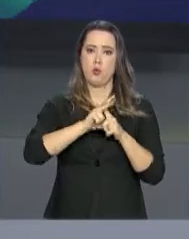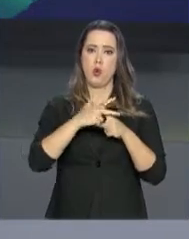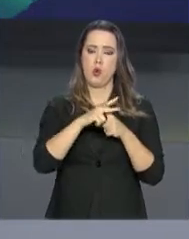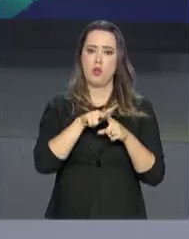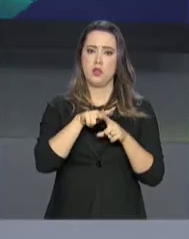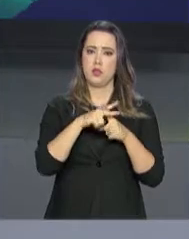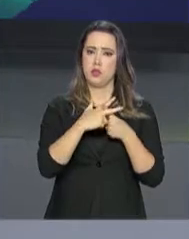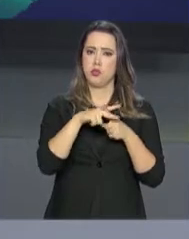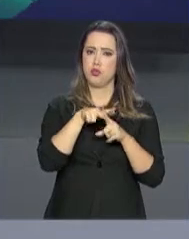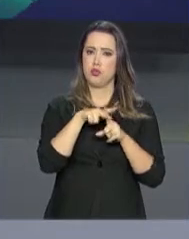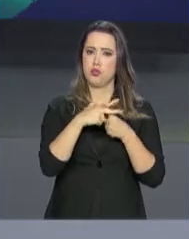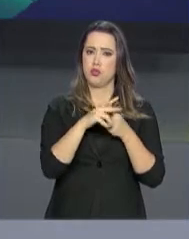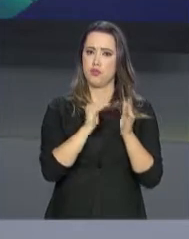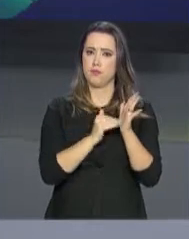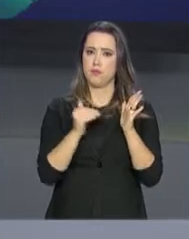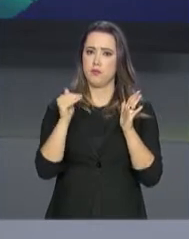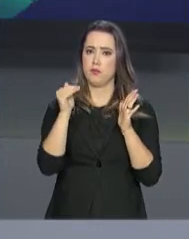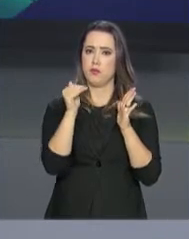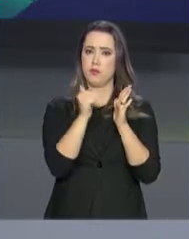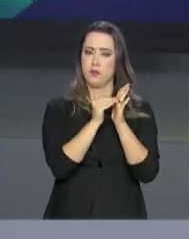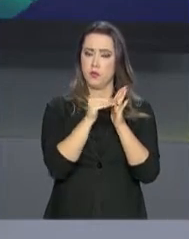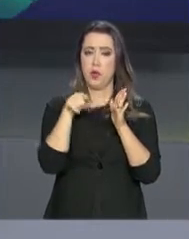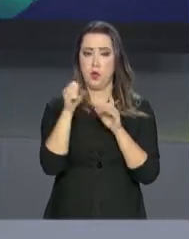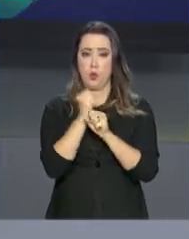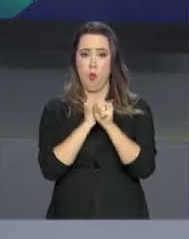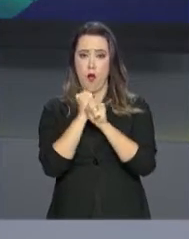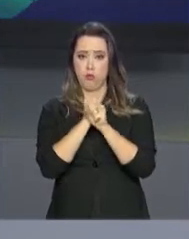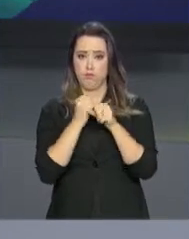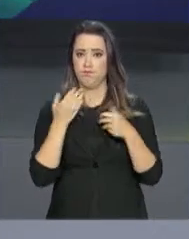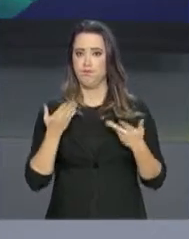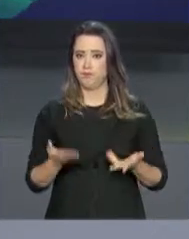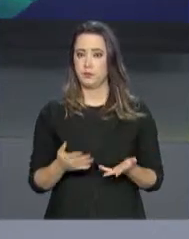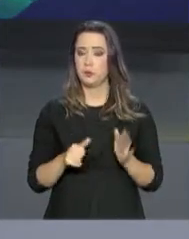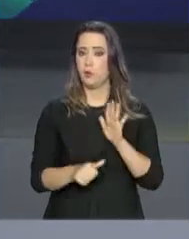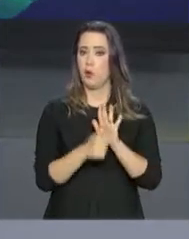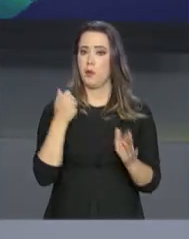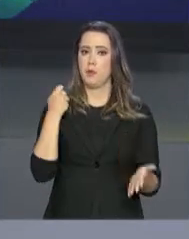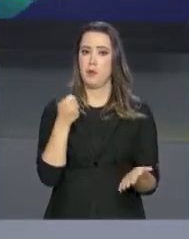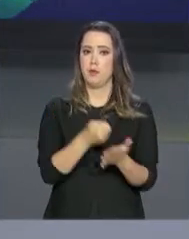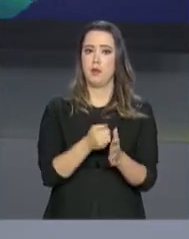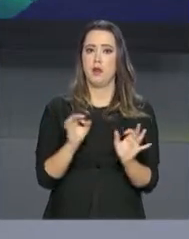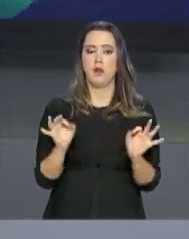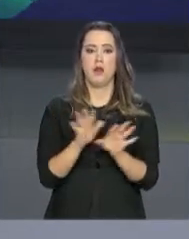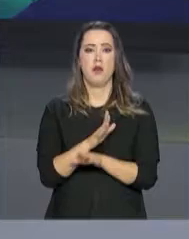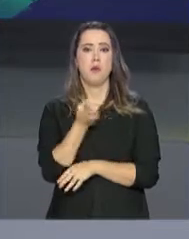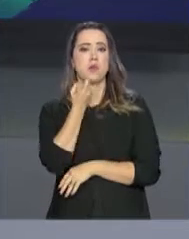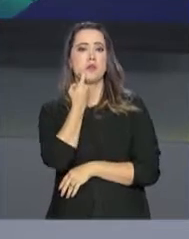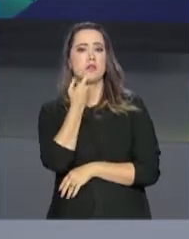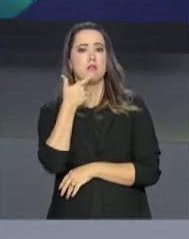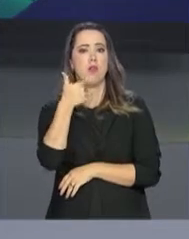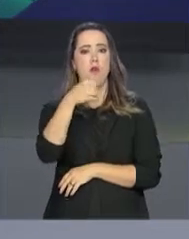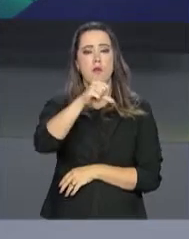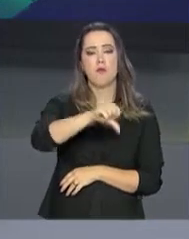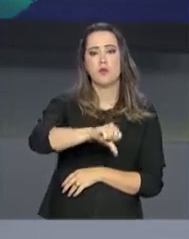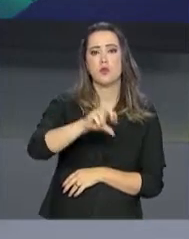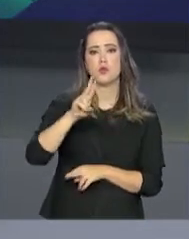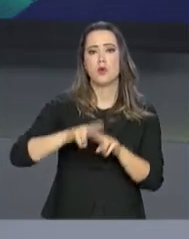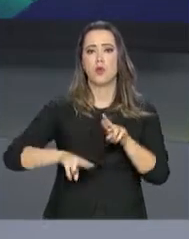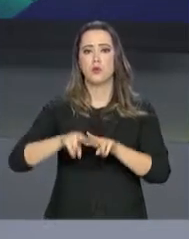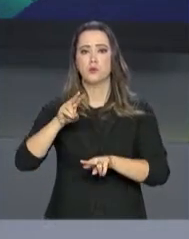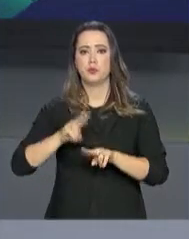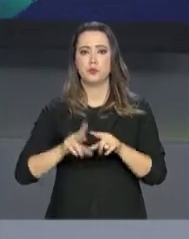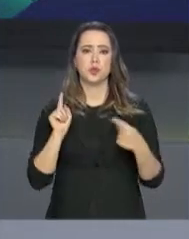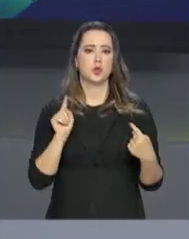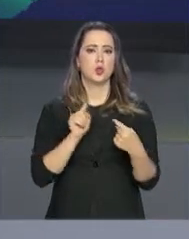do exercício 2017 e 2018 a primeira fase de pagamento terminou na última sexta-feira dia 29 de junho de